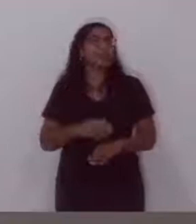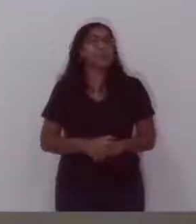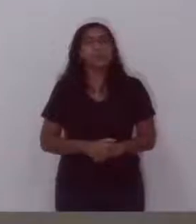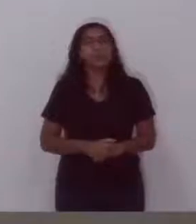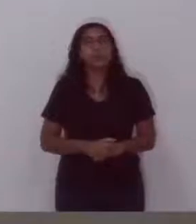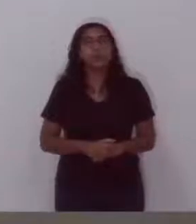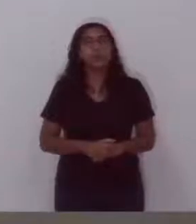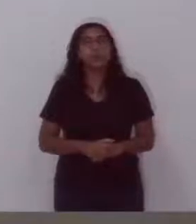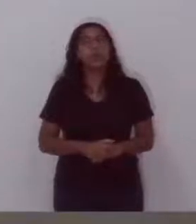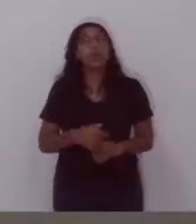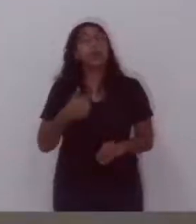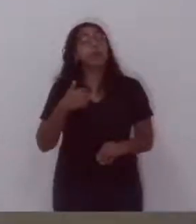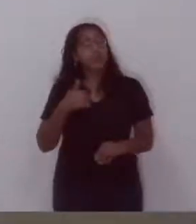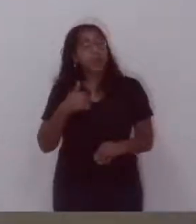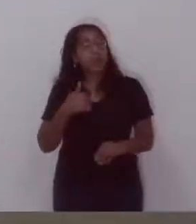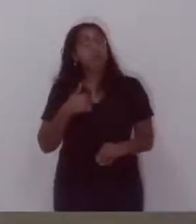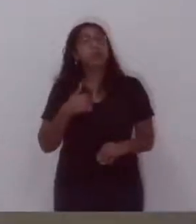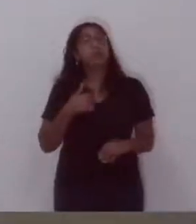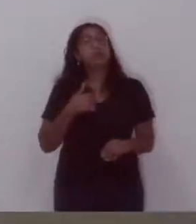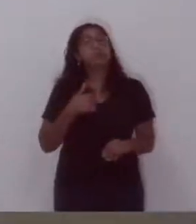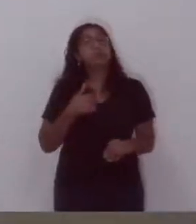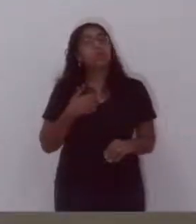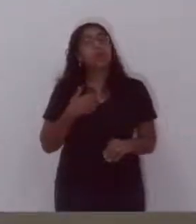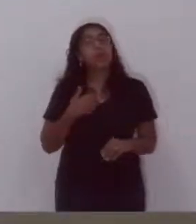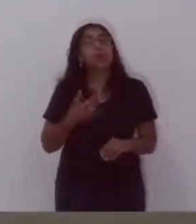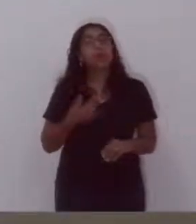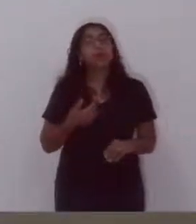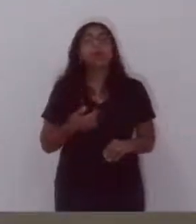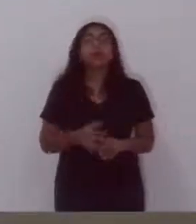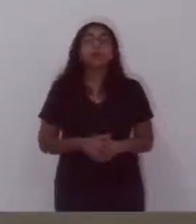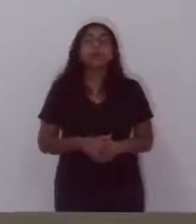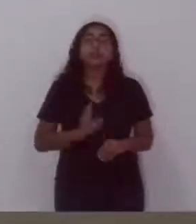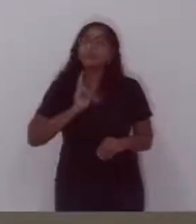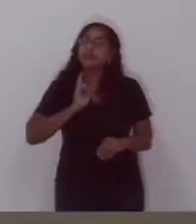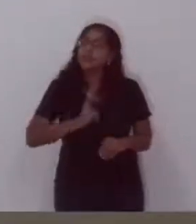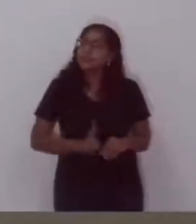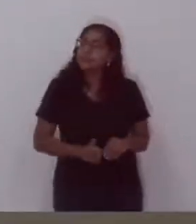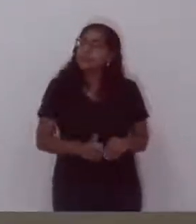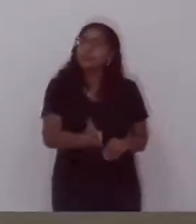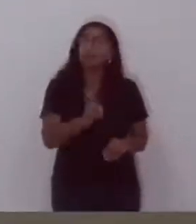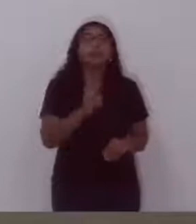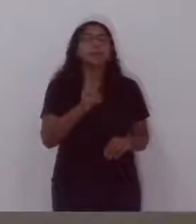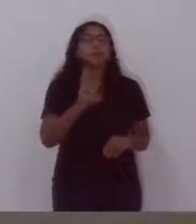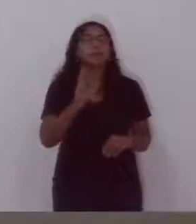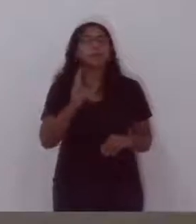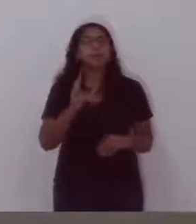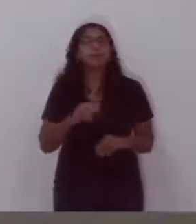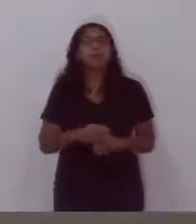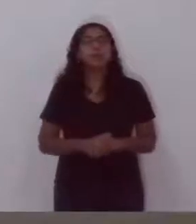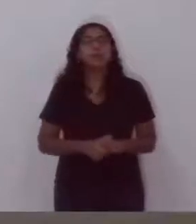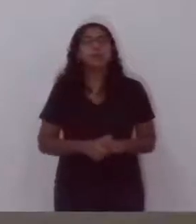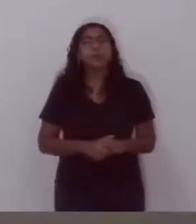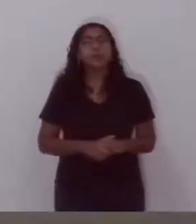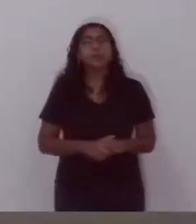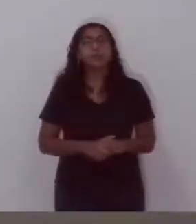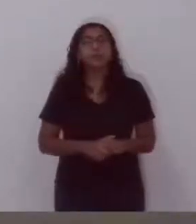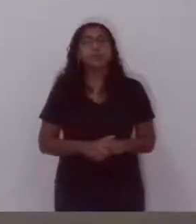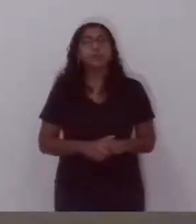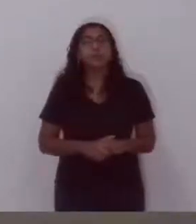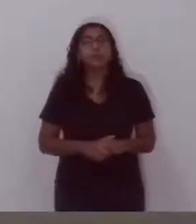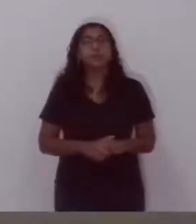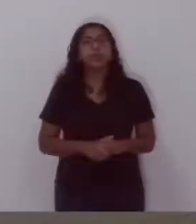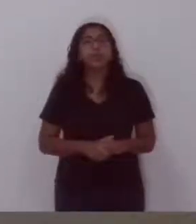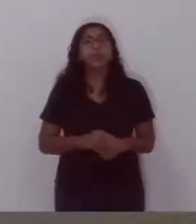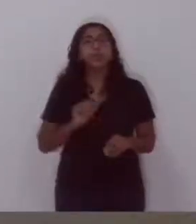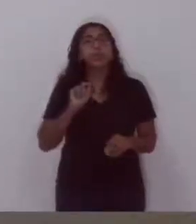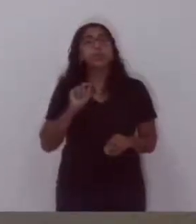tenho defendido mesmo 24 horas do meu dia, ou quando posso fazer,